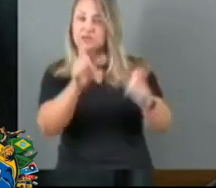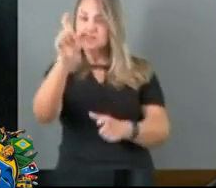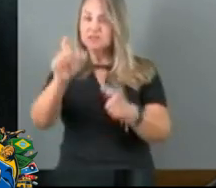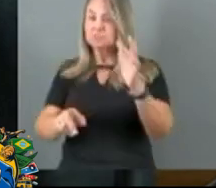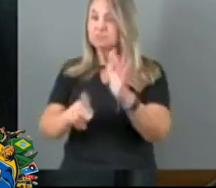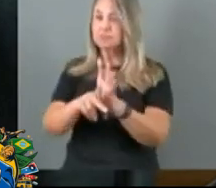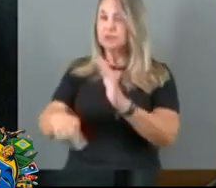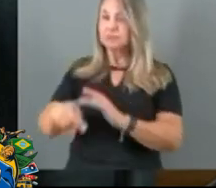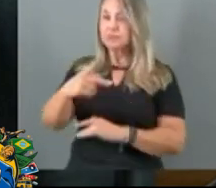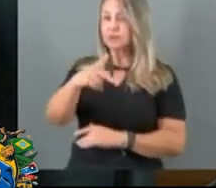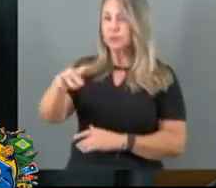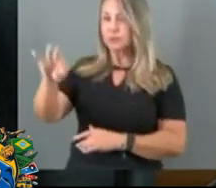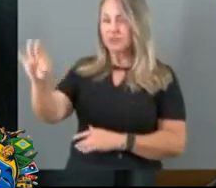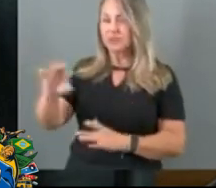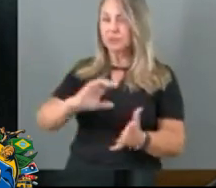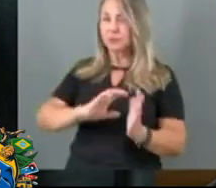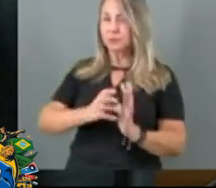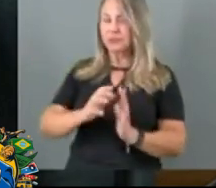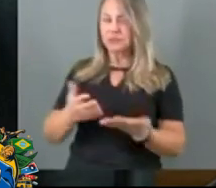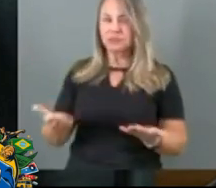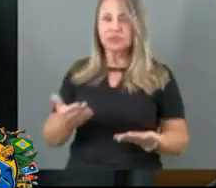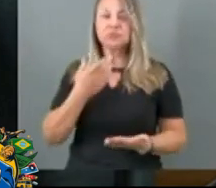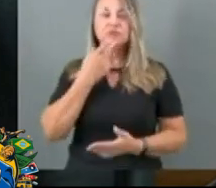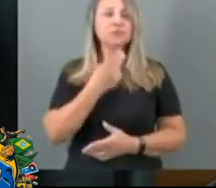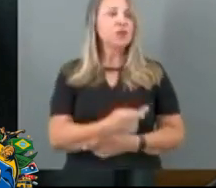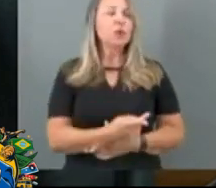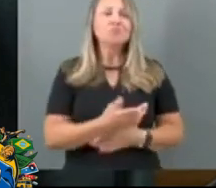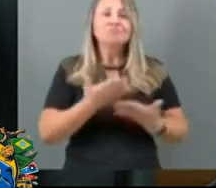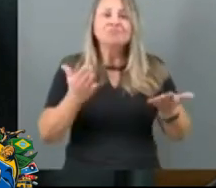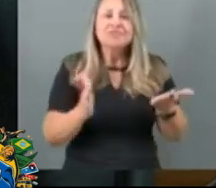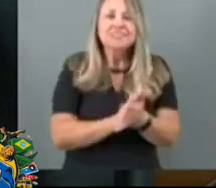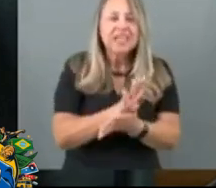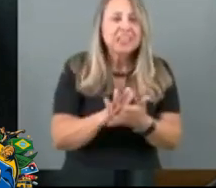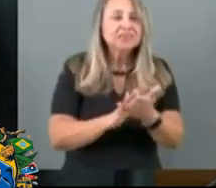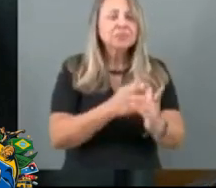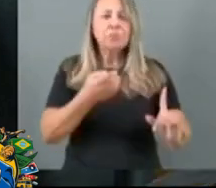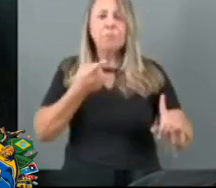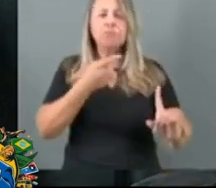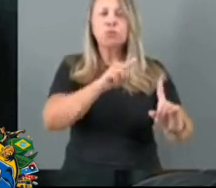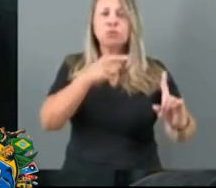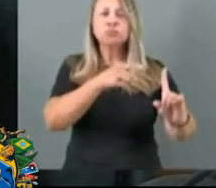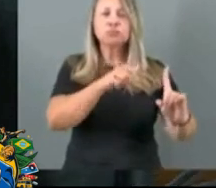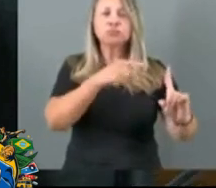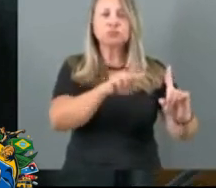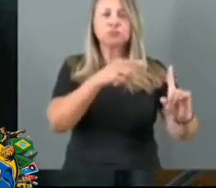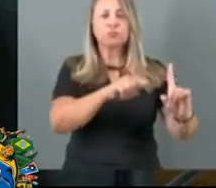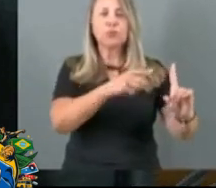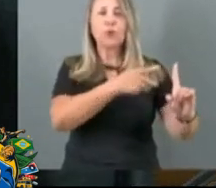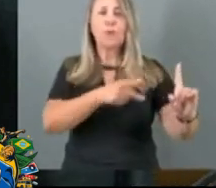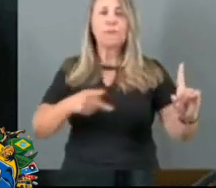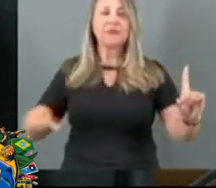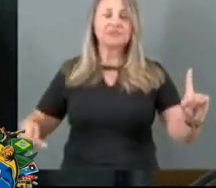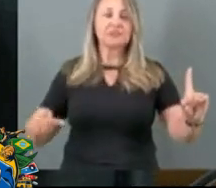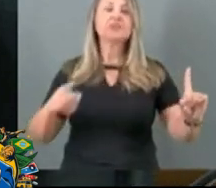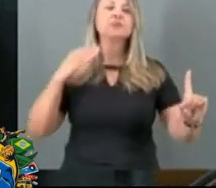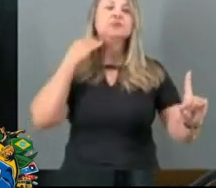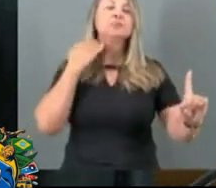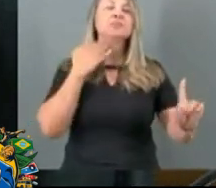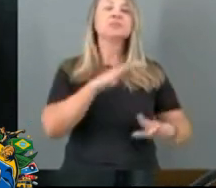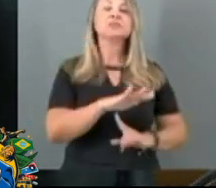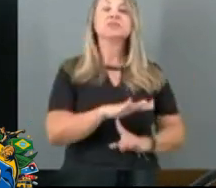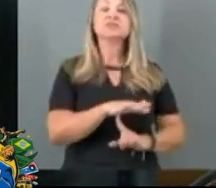PT não mediu palavras para atacar o atual presidente do Banco Central de